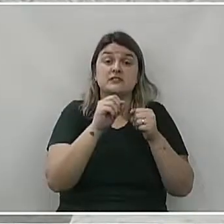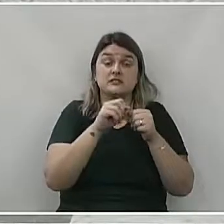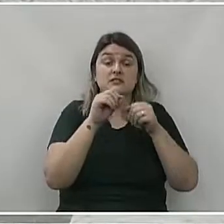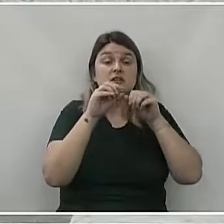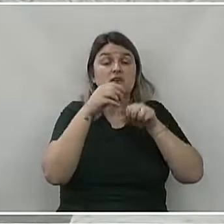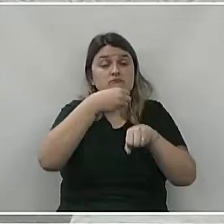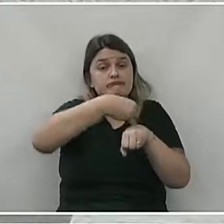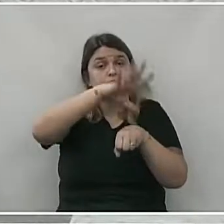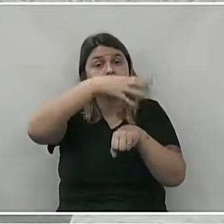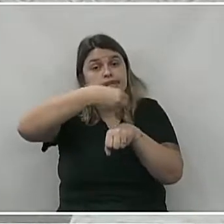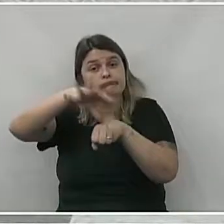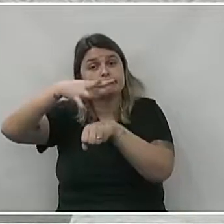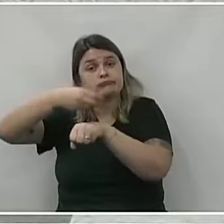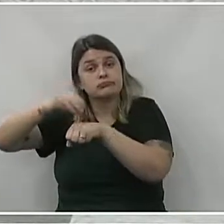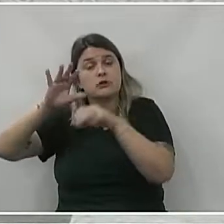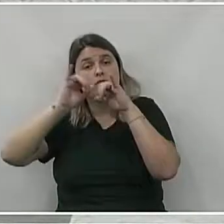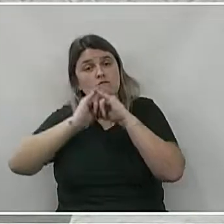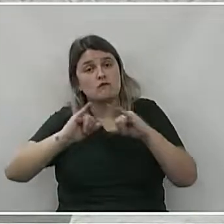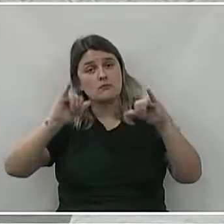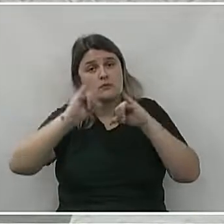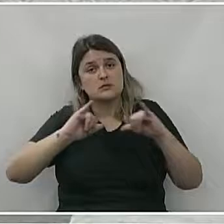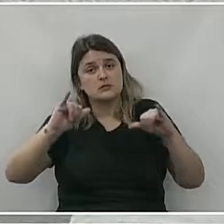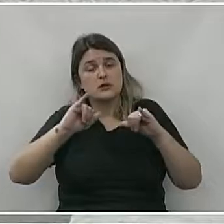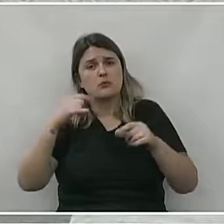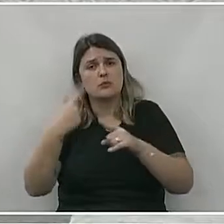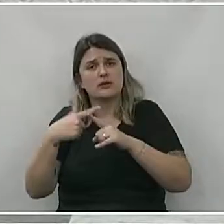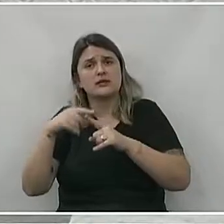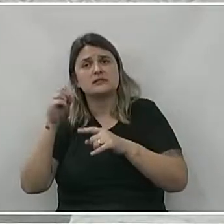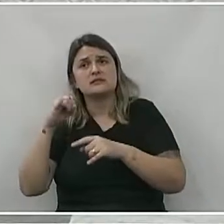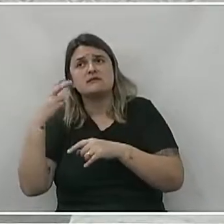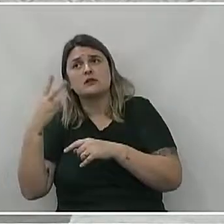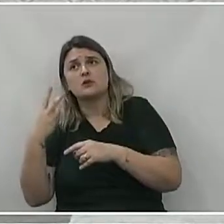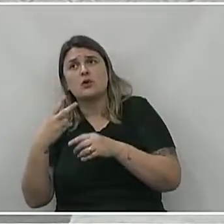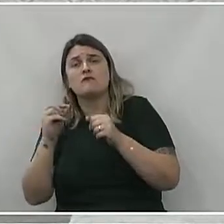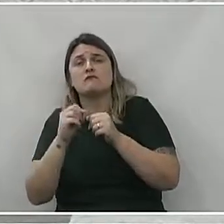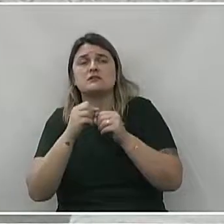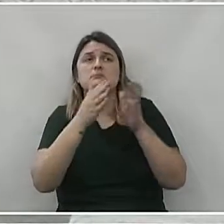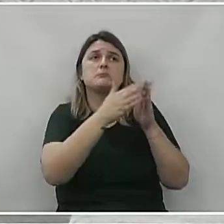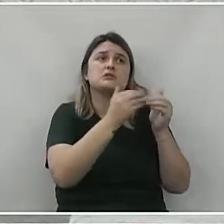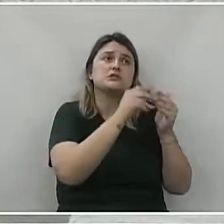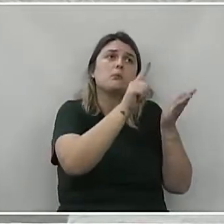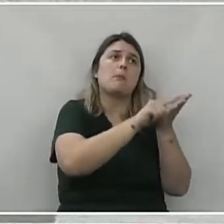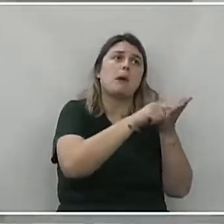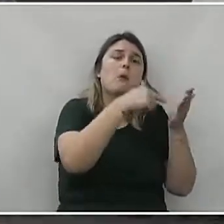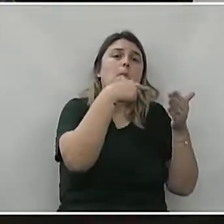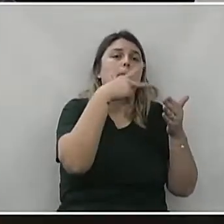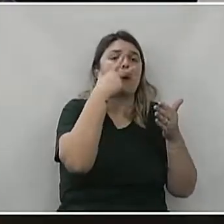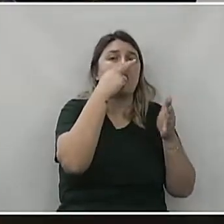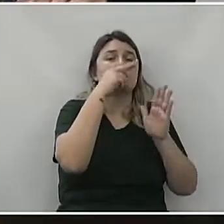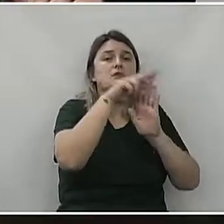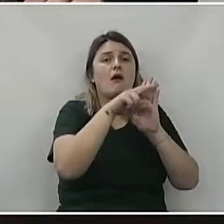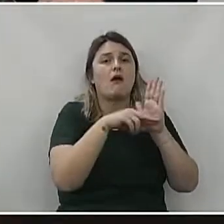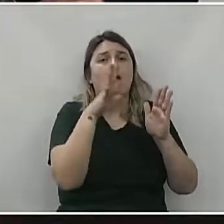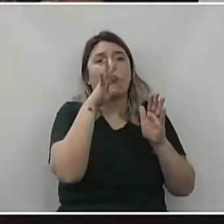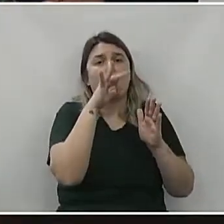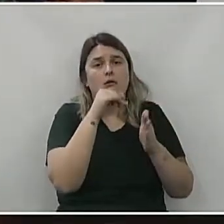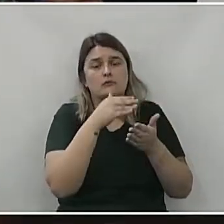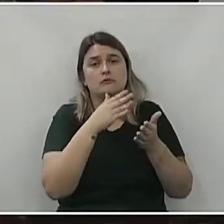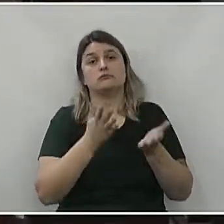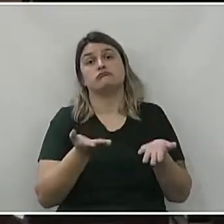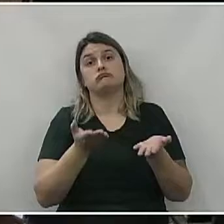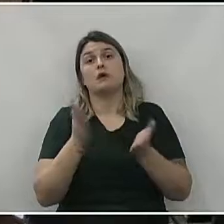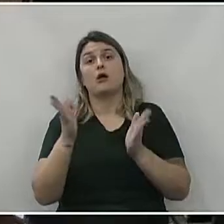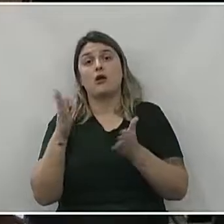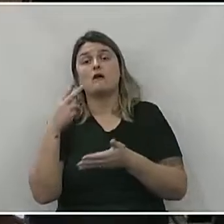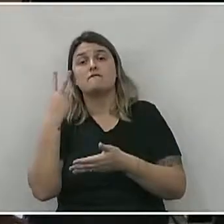burocrático e demorado para a realização de um serviço de baixa complexidade. Em discussão, com a